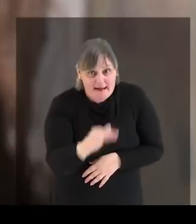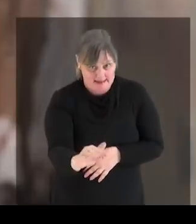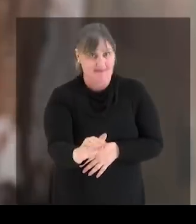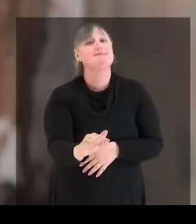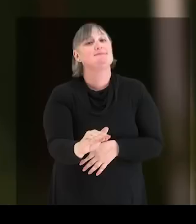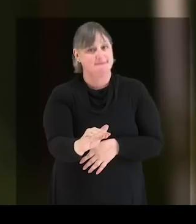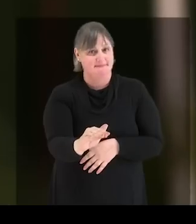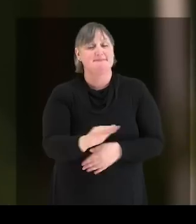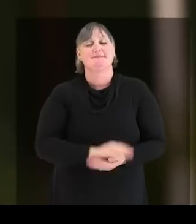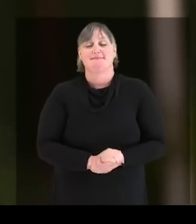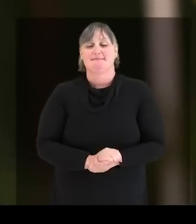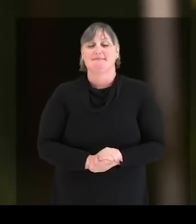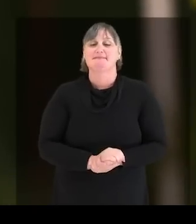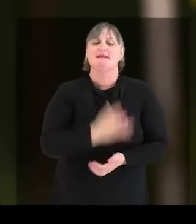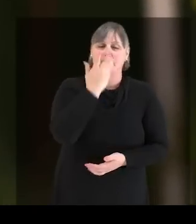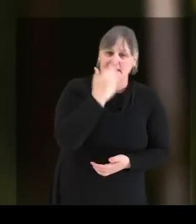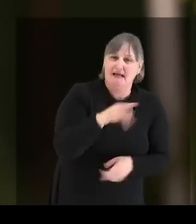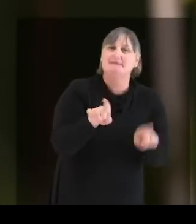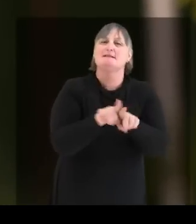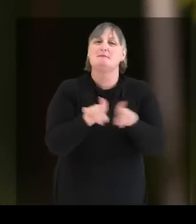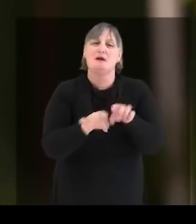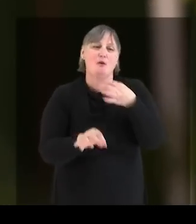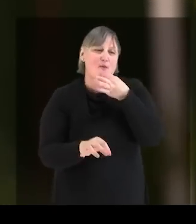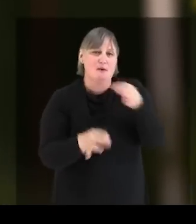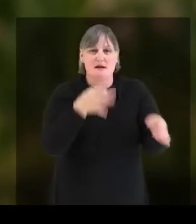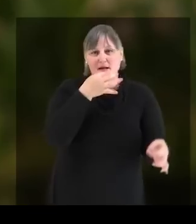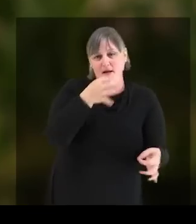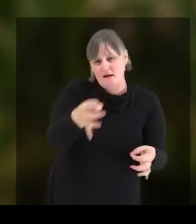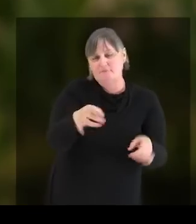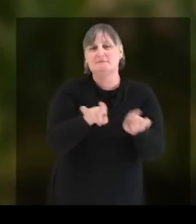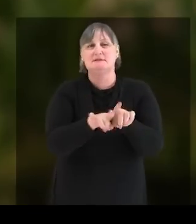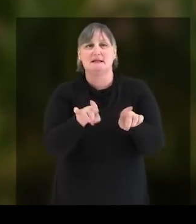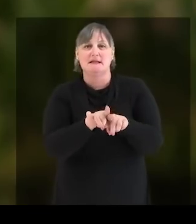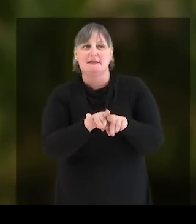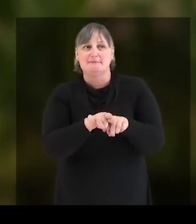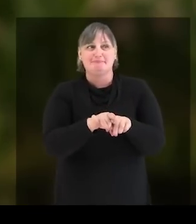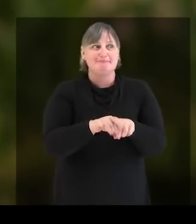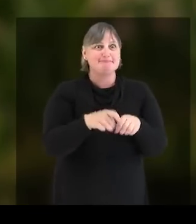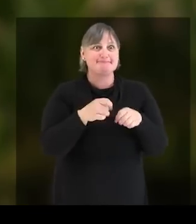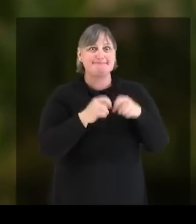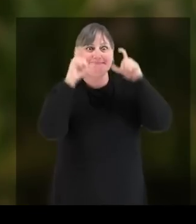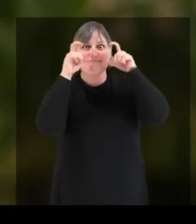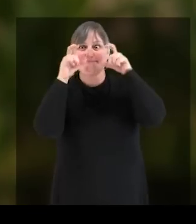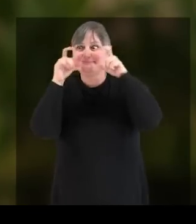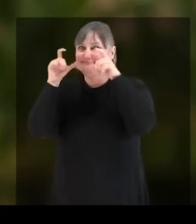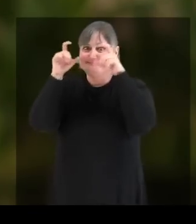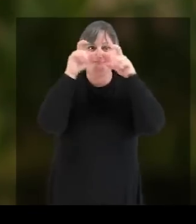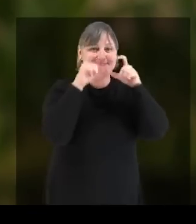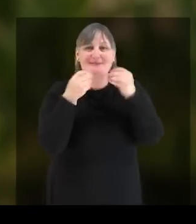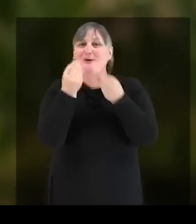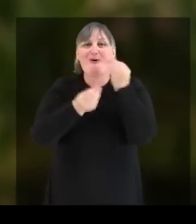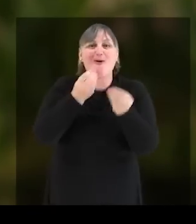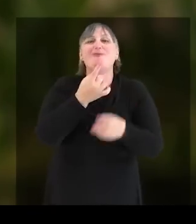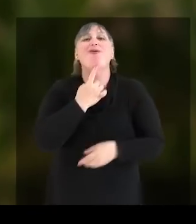crianças. Crianças também sugerem com as falas e com o olhar que elas têm para cada espaço, né? Do que